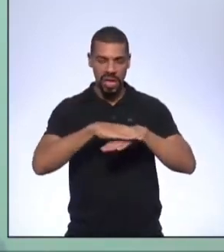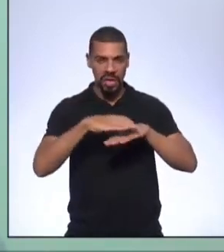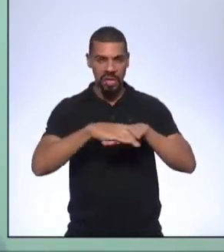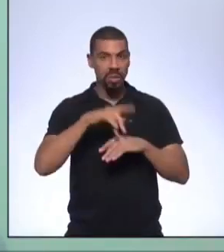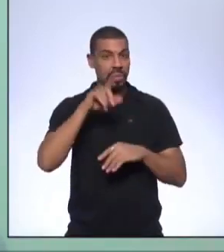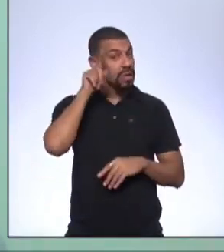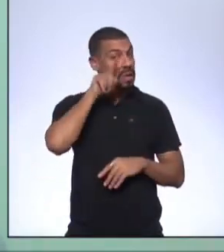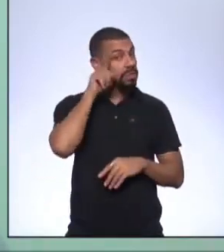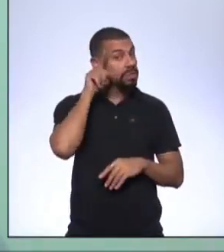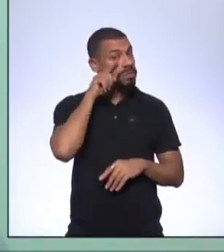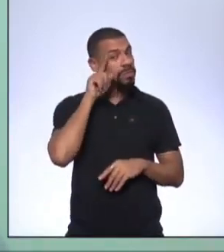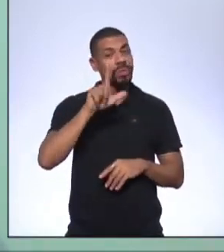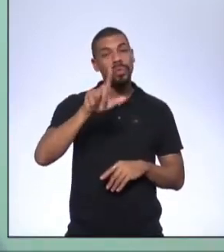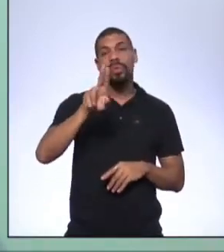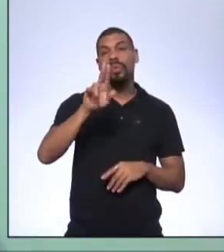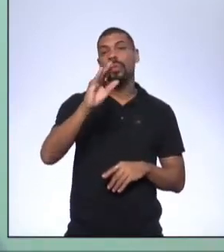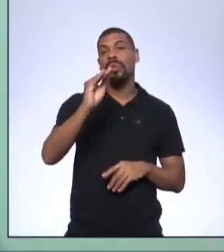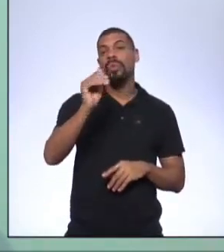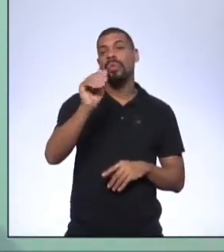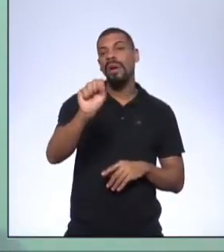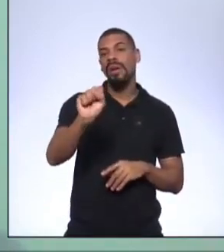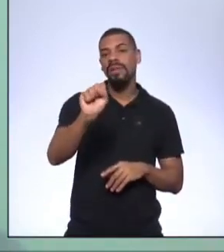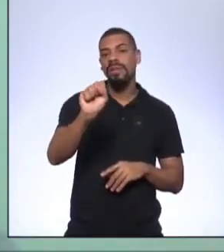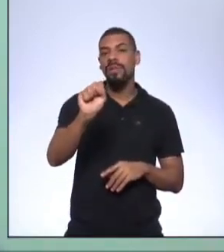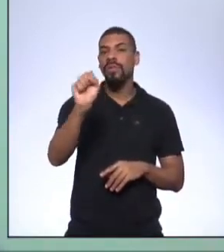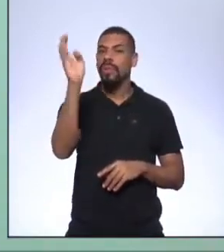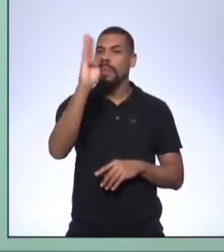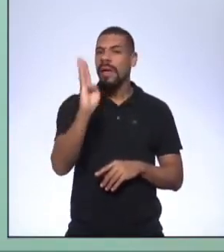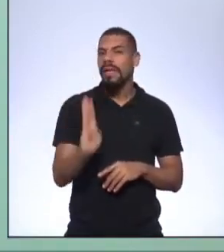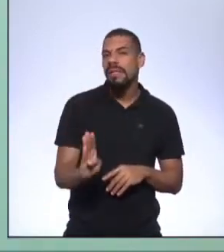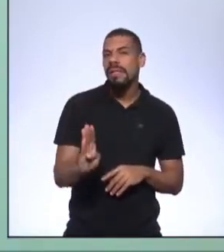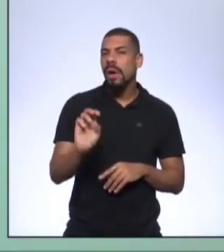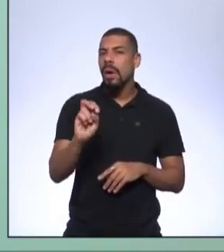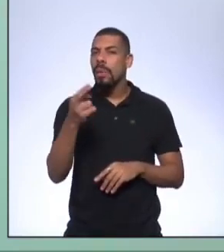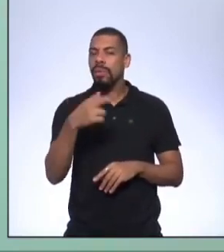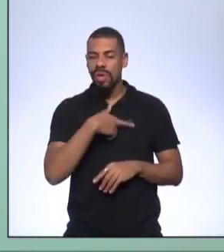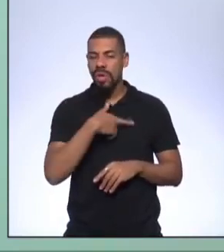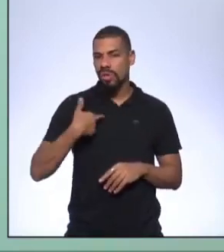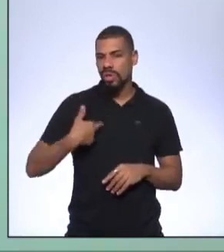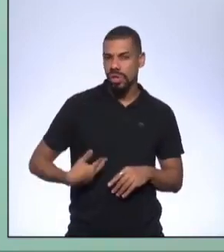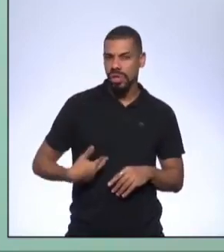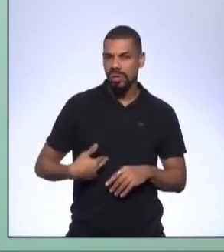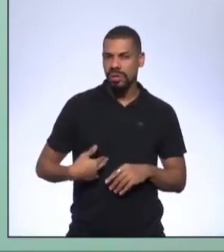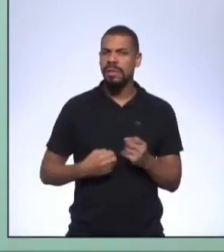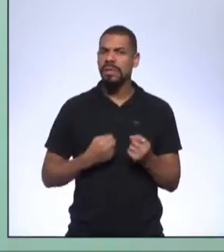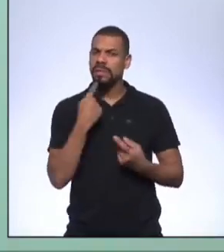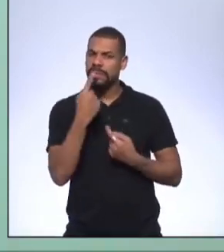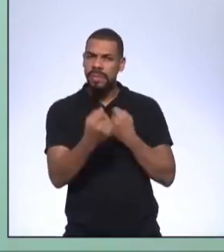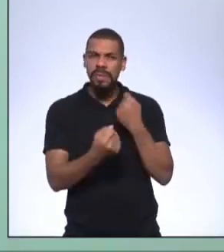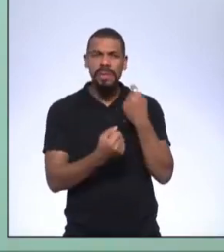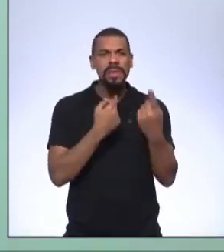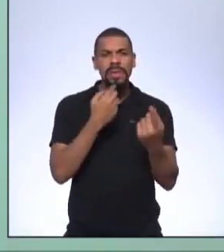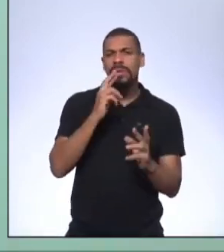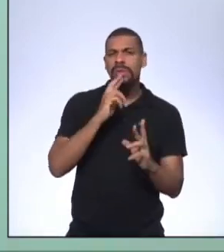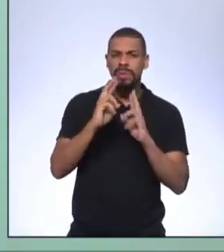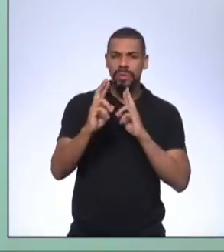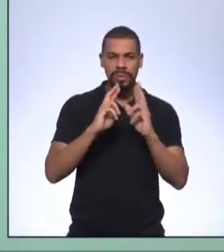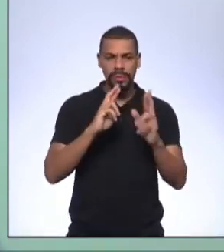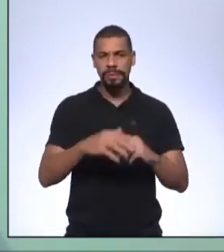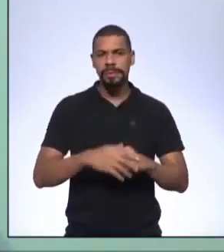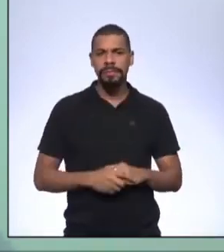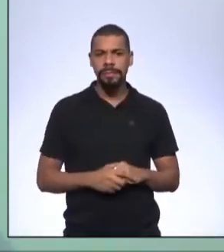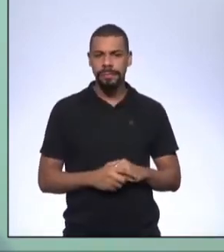Unidos. O Lucas acha que veio do Brasil ou da China. Eles ainda estão respondendo acerca